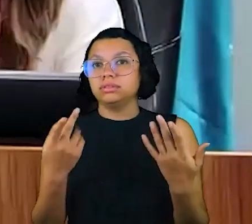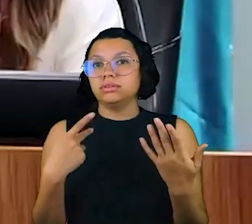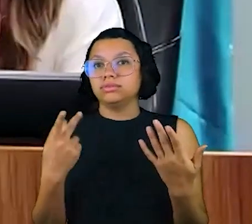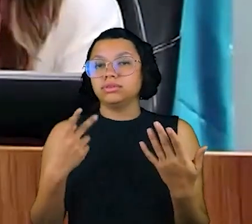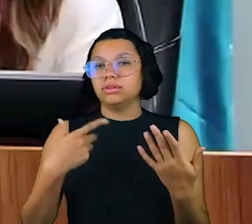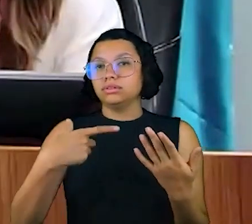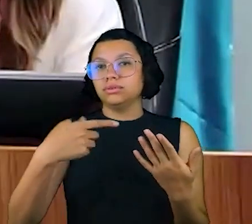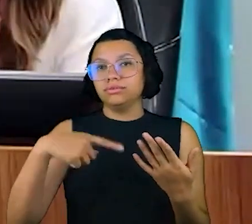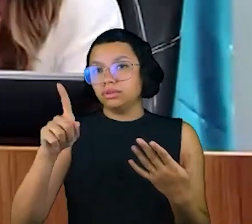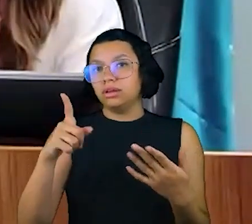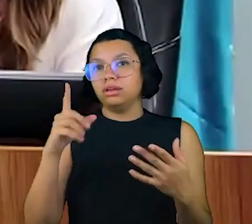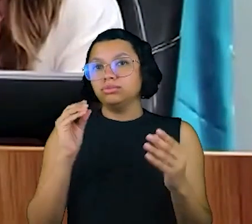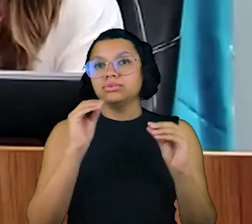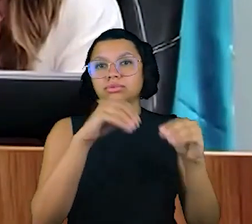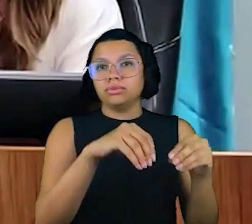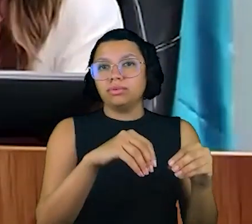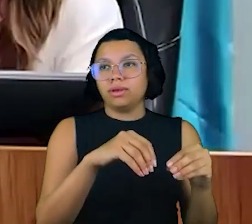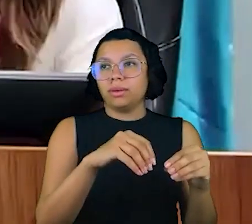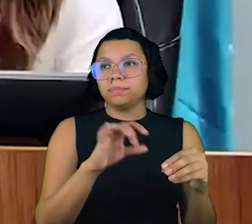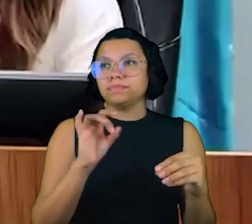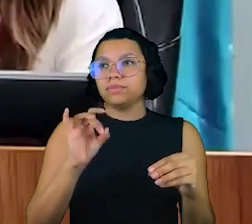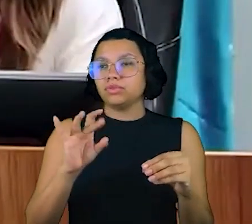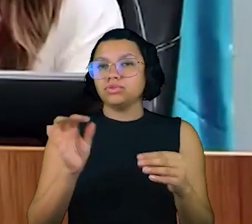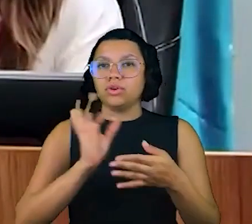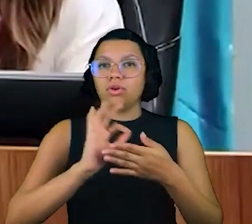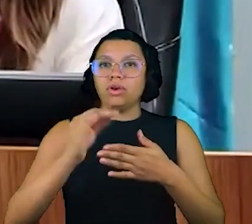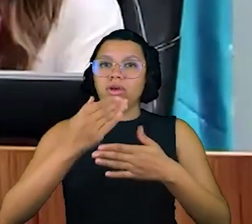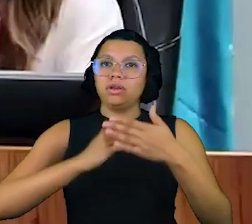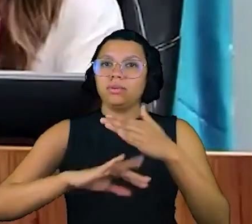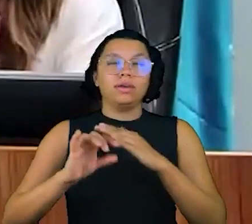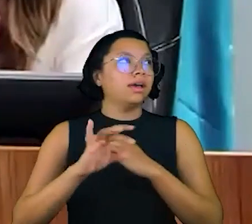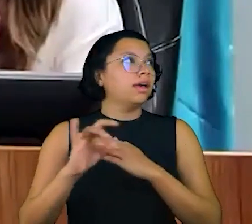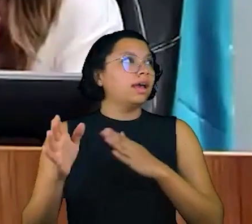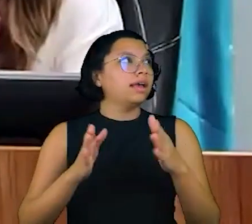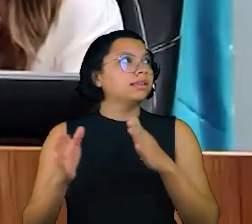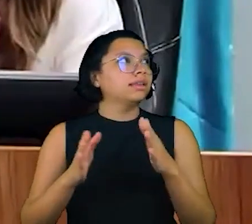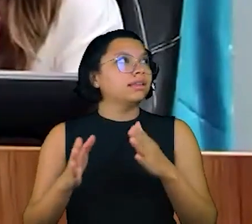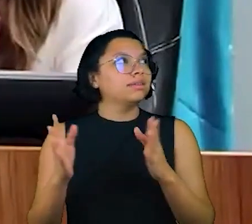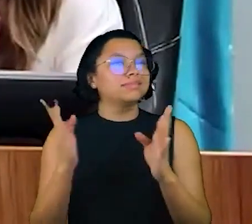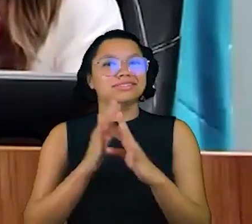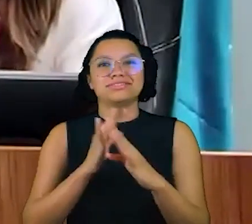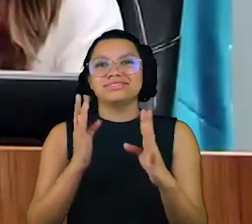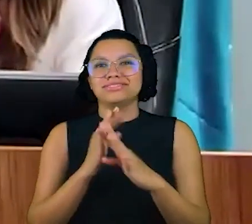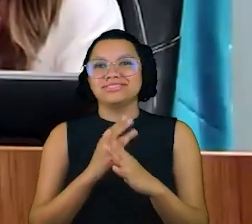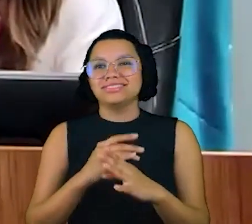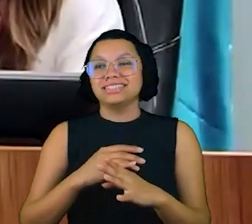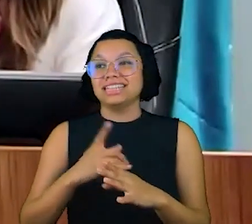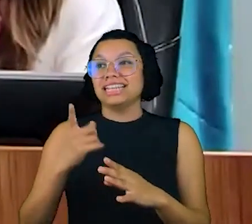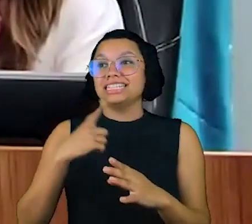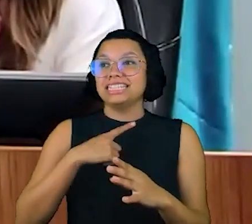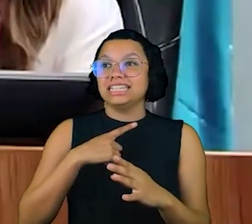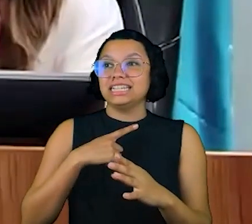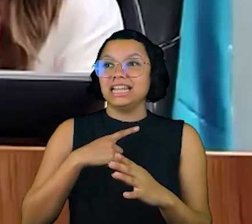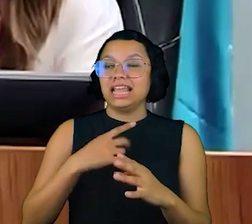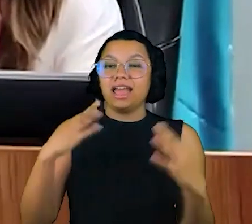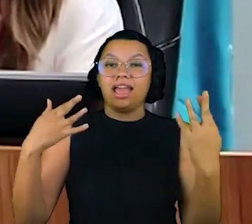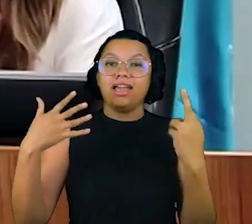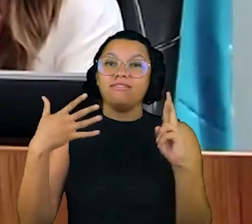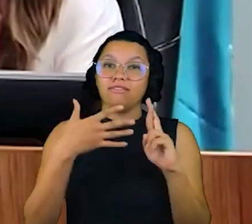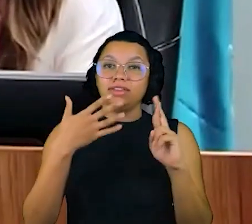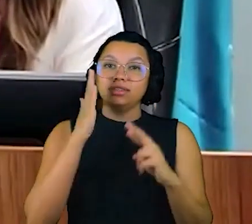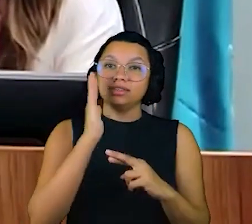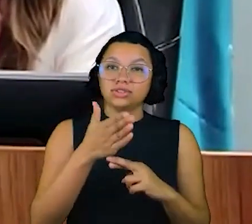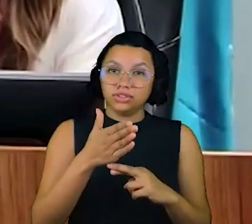falou, então nós não vamos colocar. A gente só vai subscrever cada etapa do fluxo, desde que exista